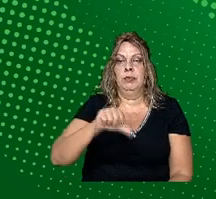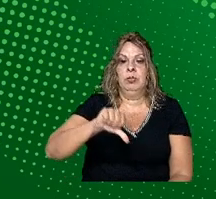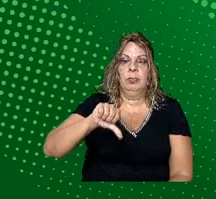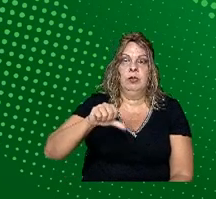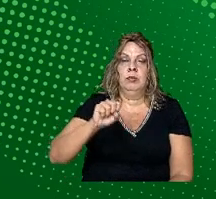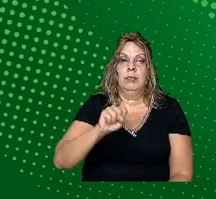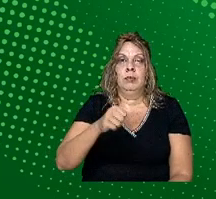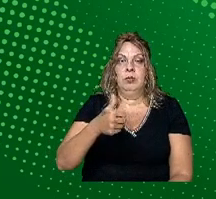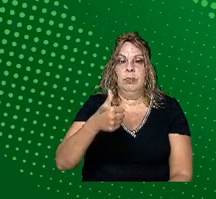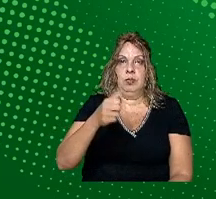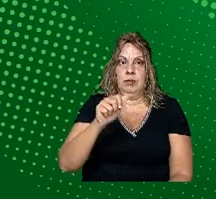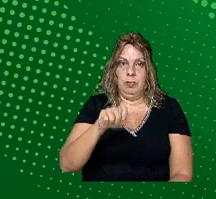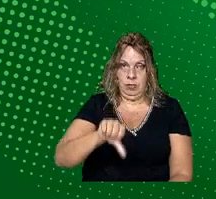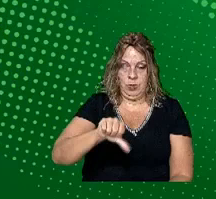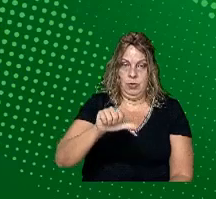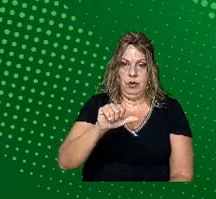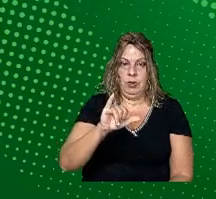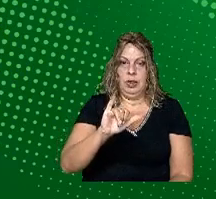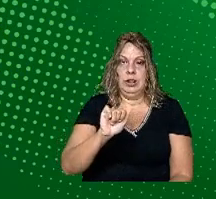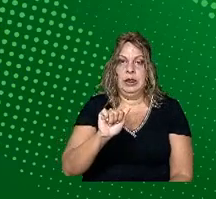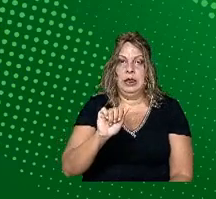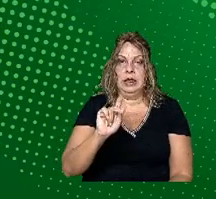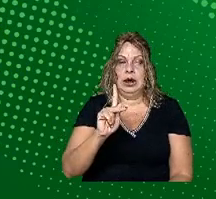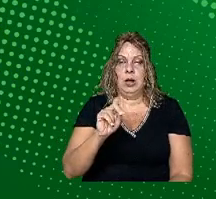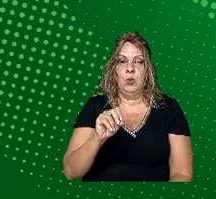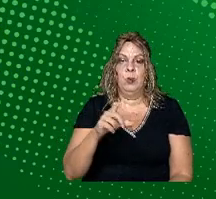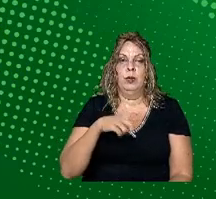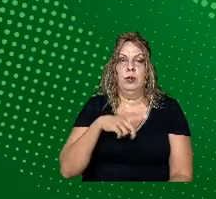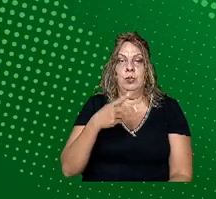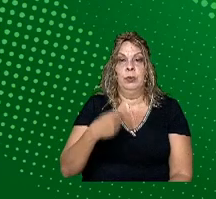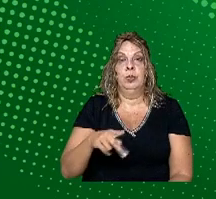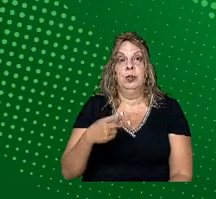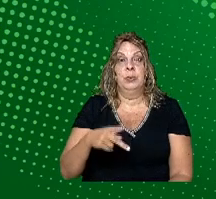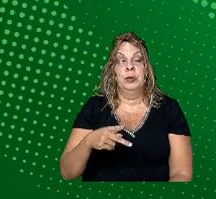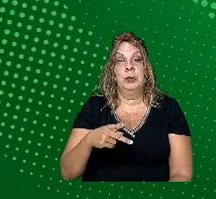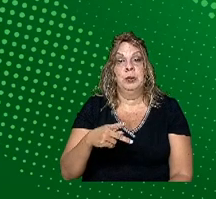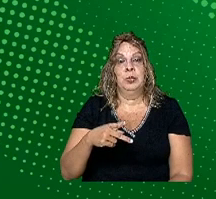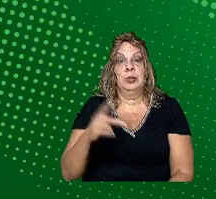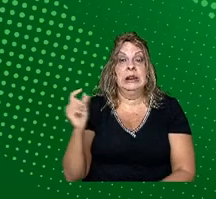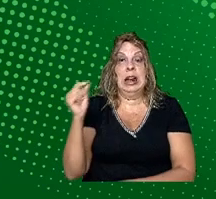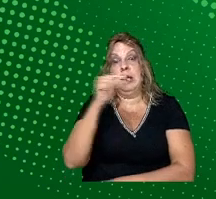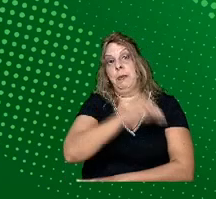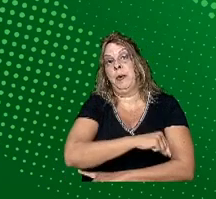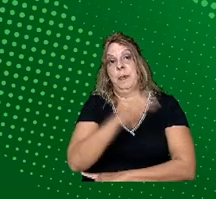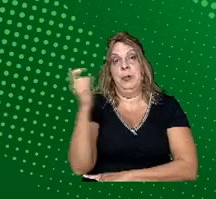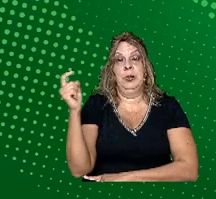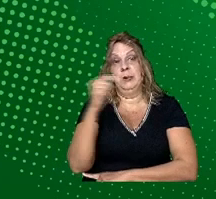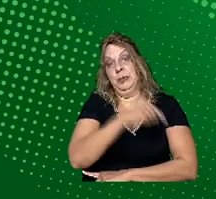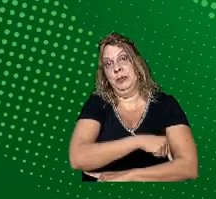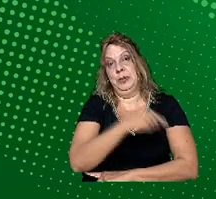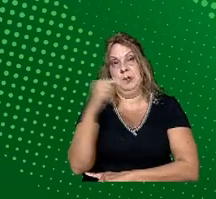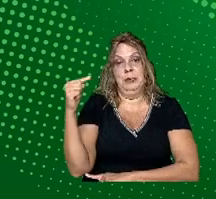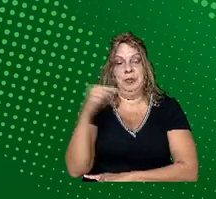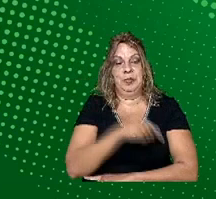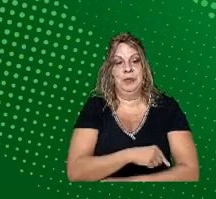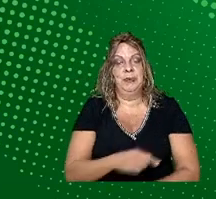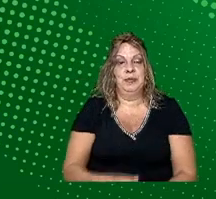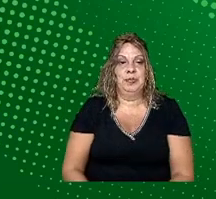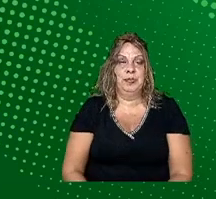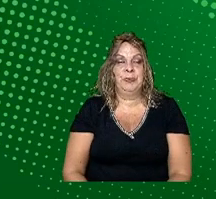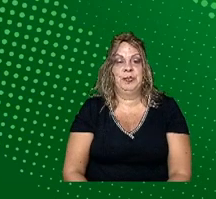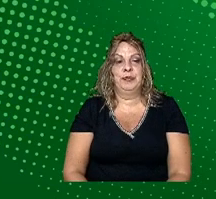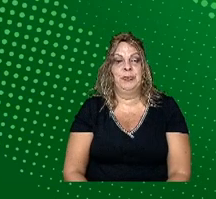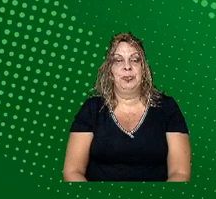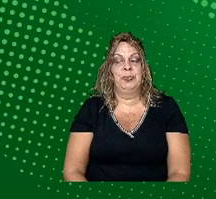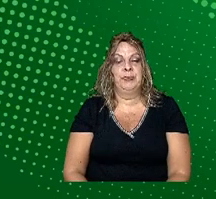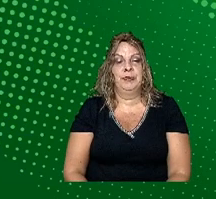19819, Iago Guimarães Teles, de Carmópolis, do Centro. Olha só, Regional Capela, Nádia. E a Regional Capela,